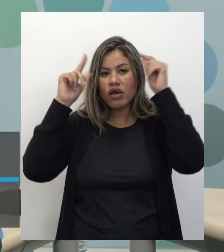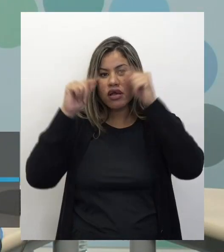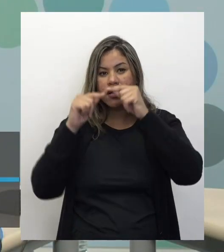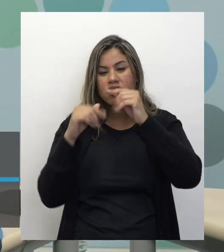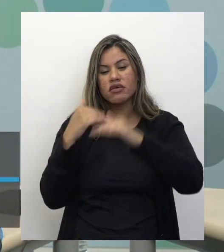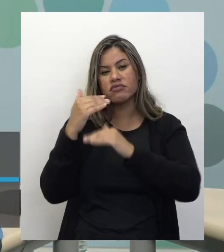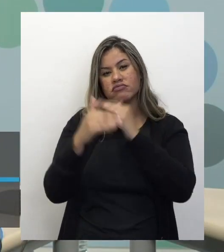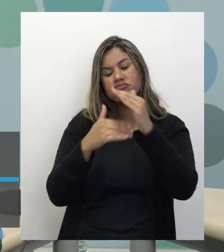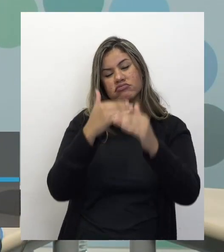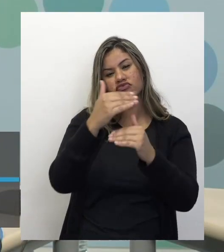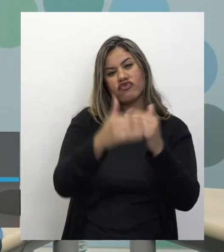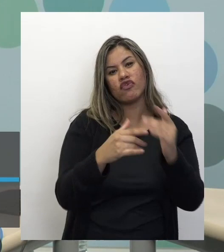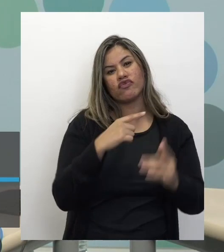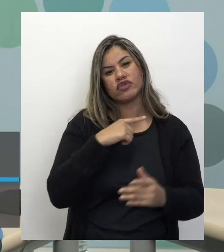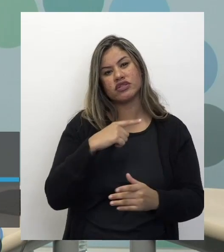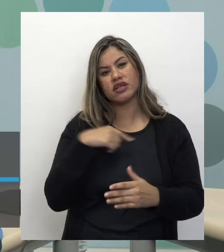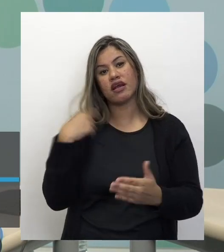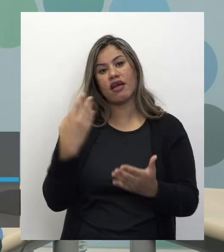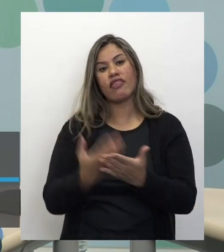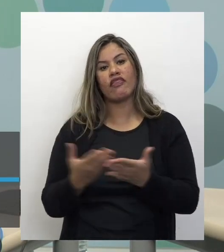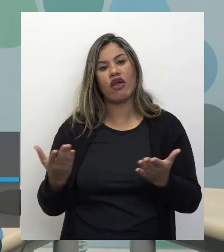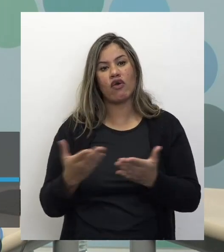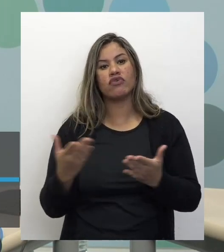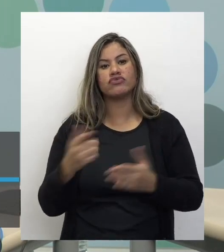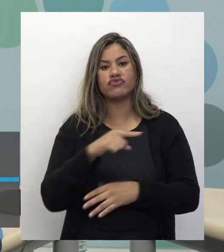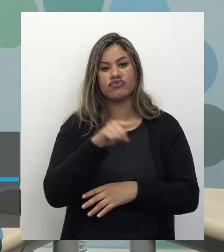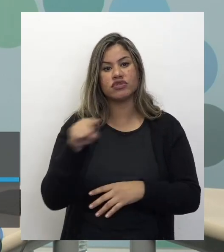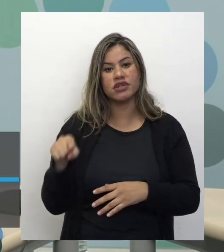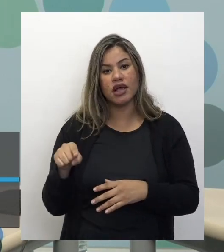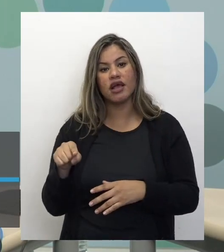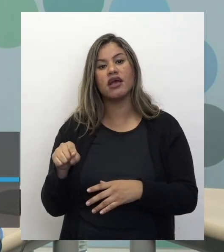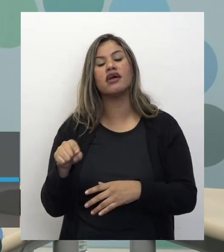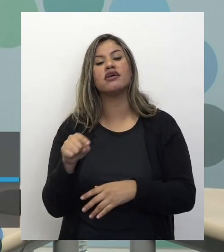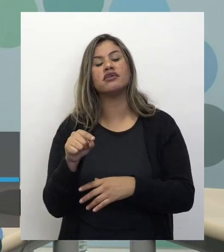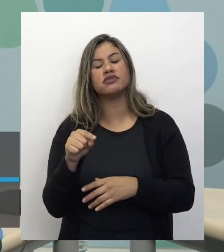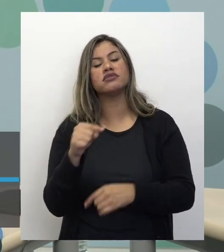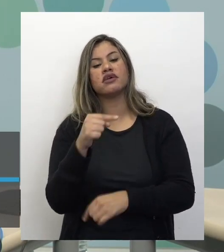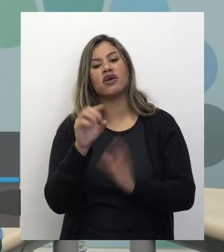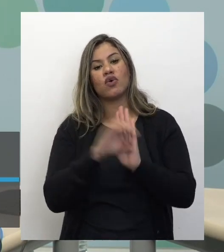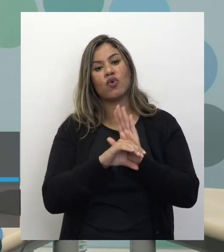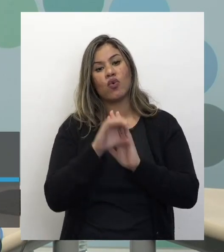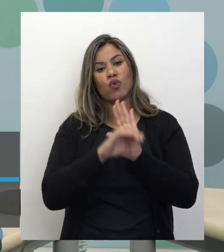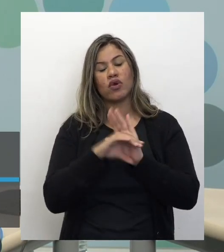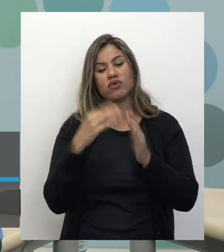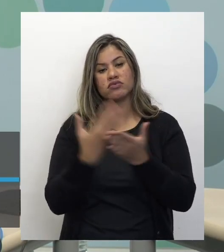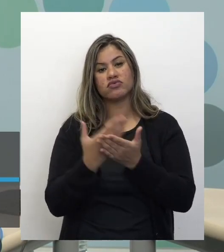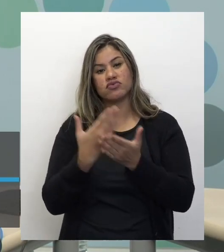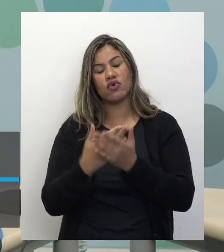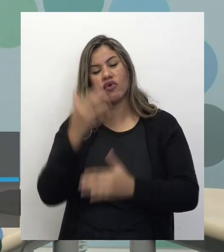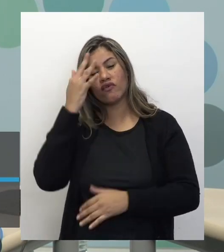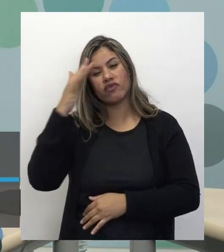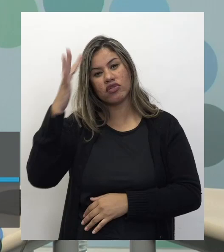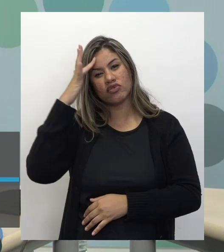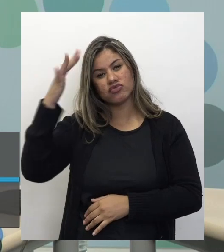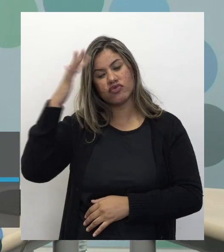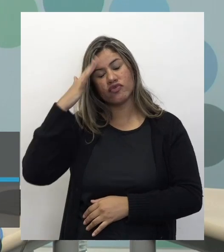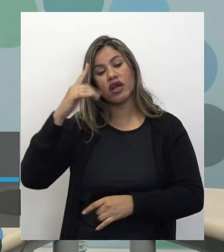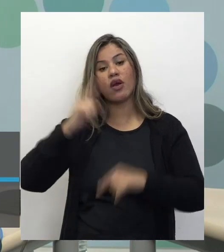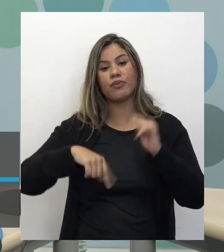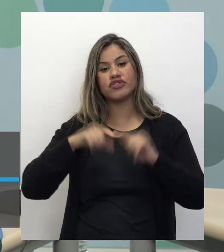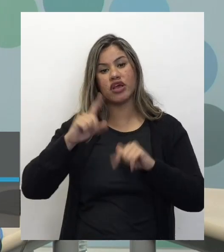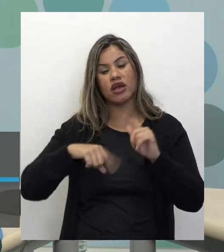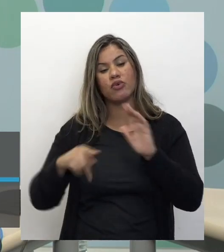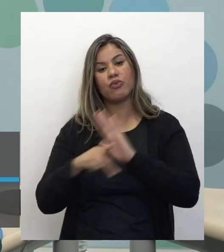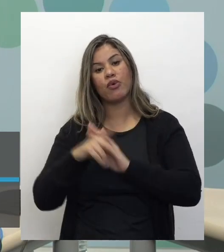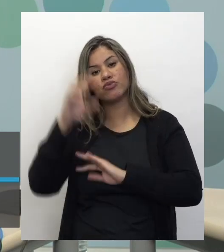história da humanidade, a ponto de vocês no ensino médio terem um componente curricular filosofia. Ela é um objeto do conhecimento,